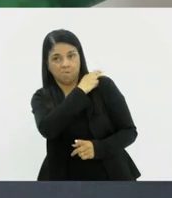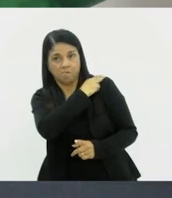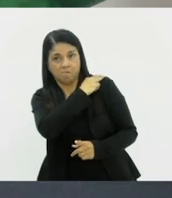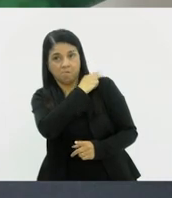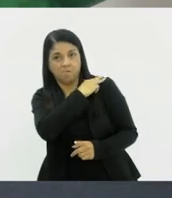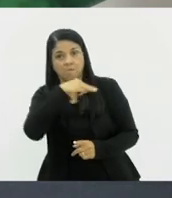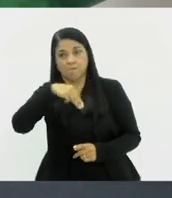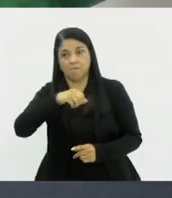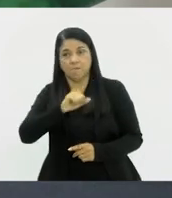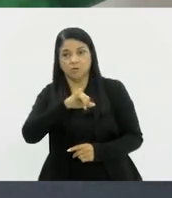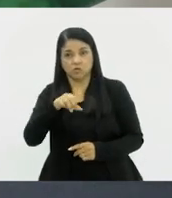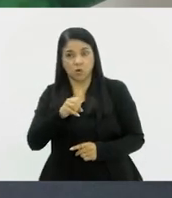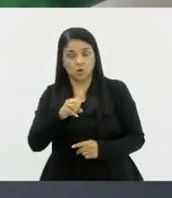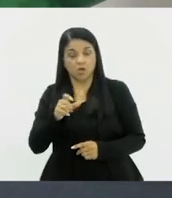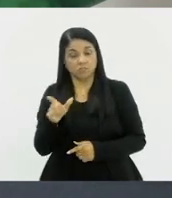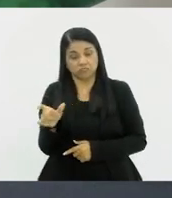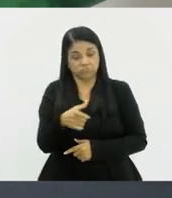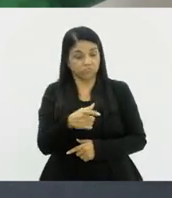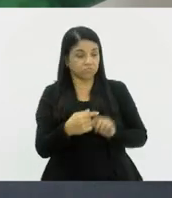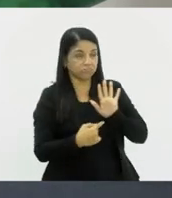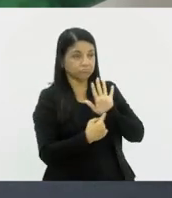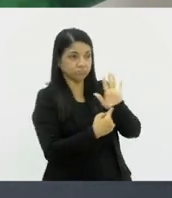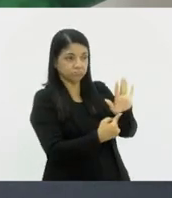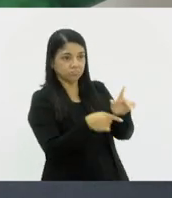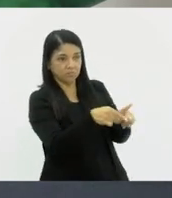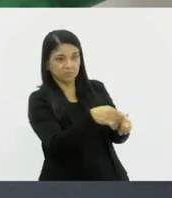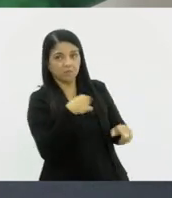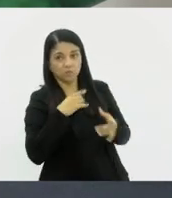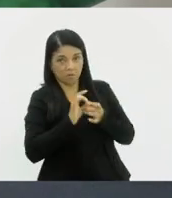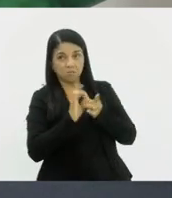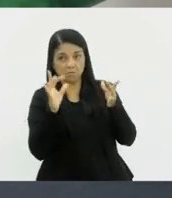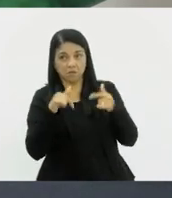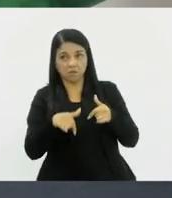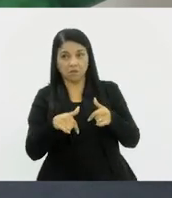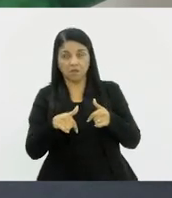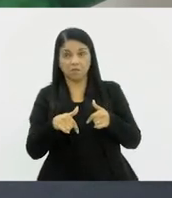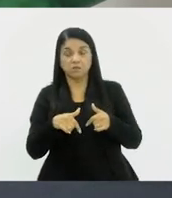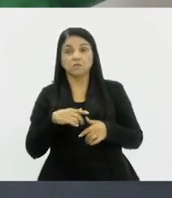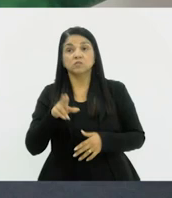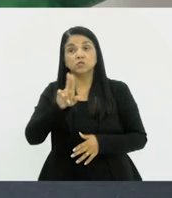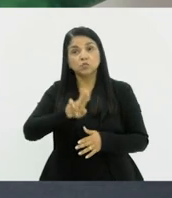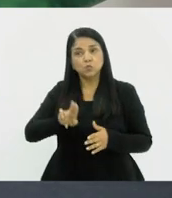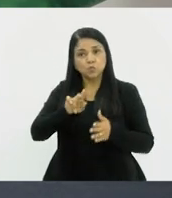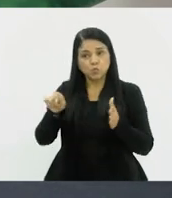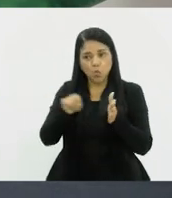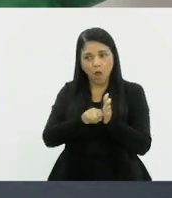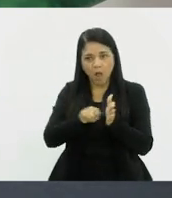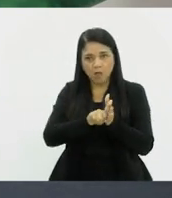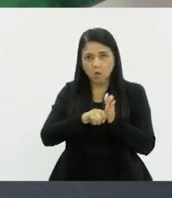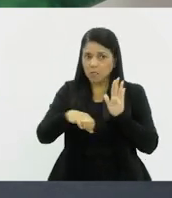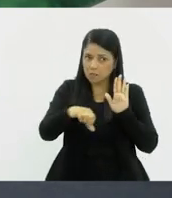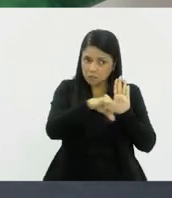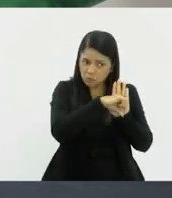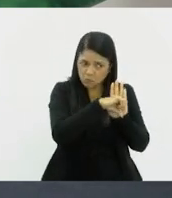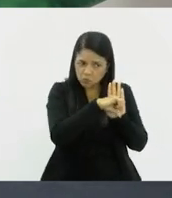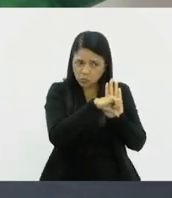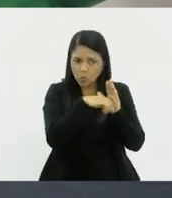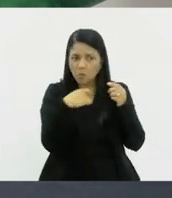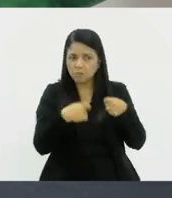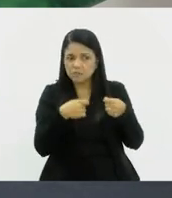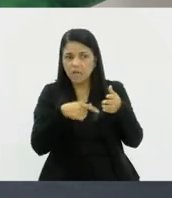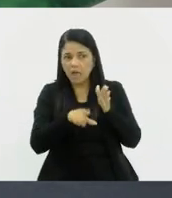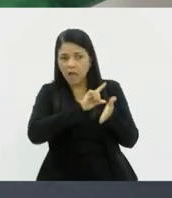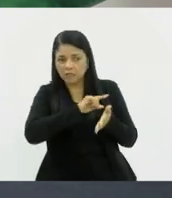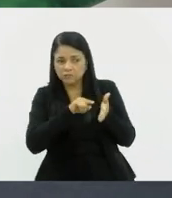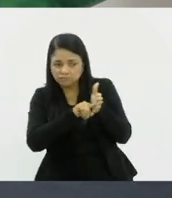mim não vale entendeu Então se o usuário é criminoso né a gente tem que investigar